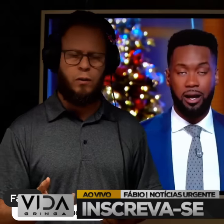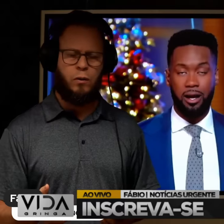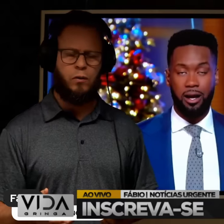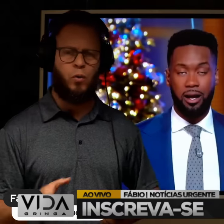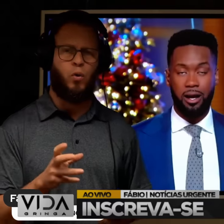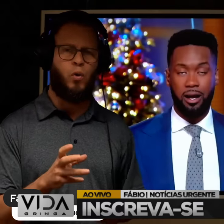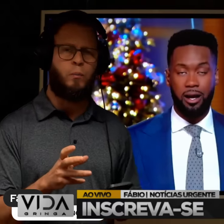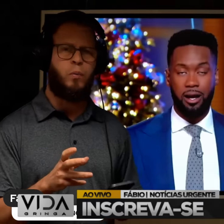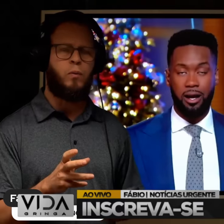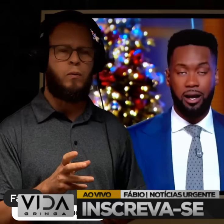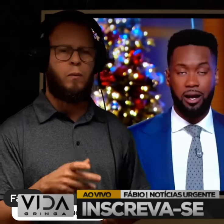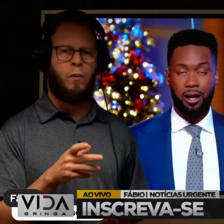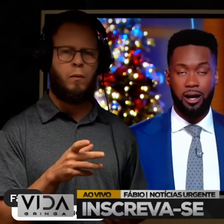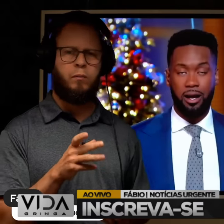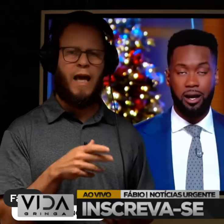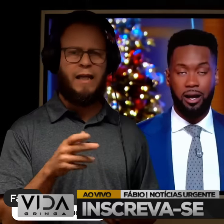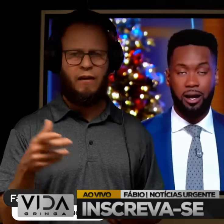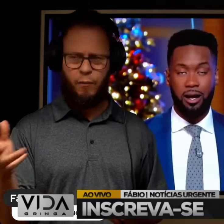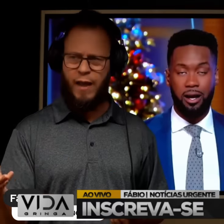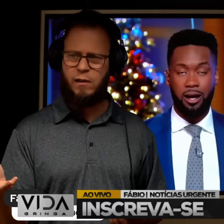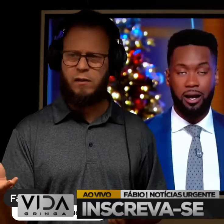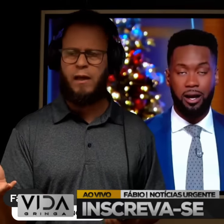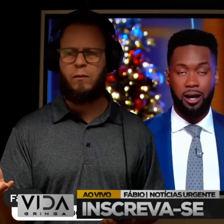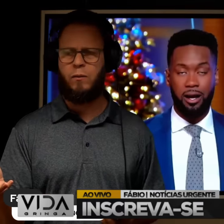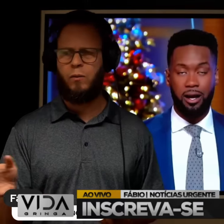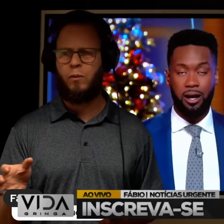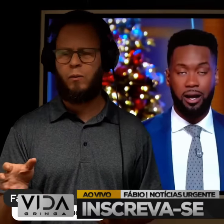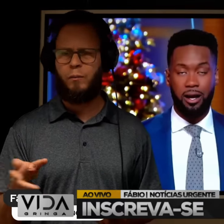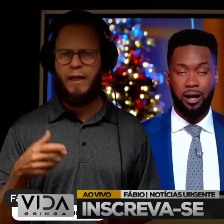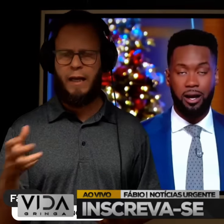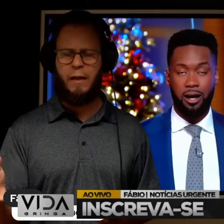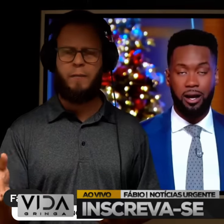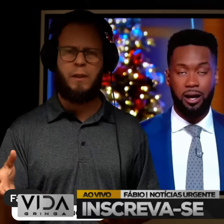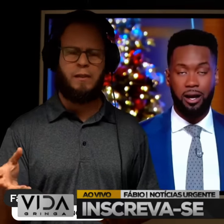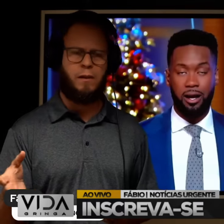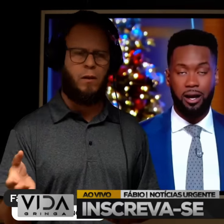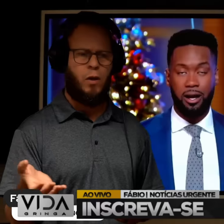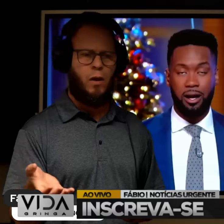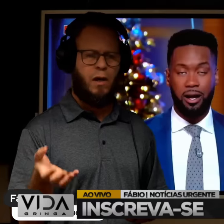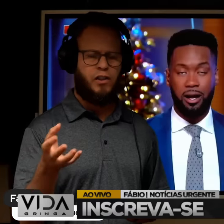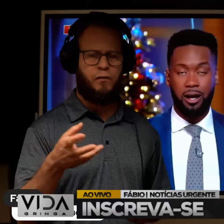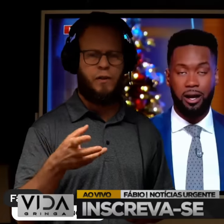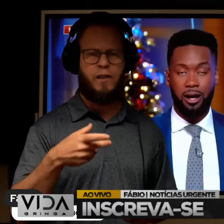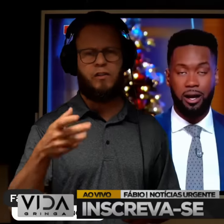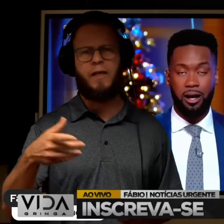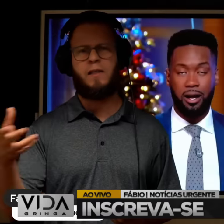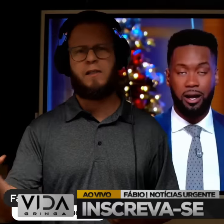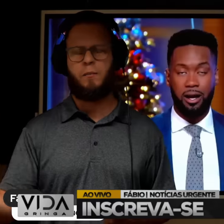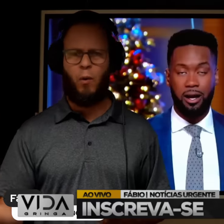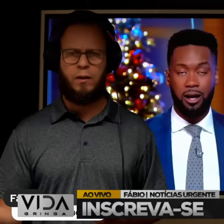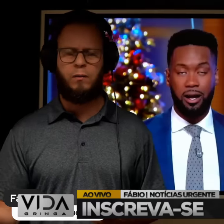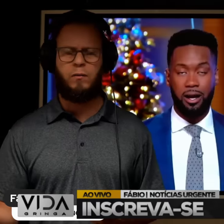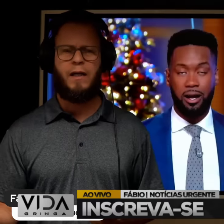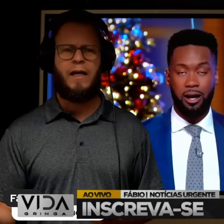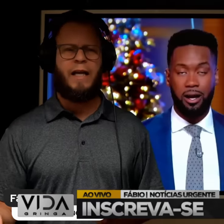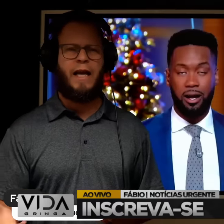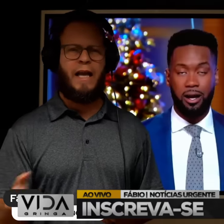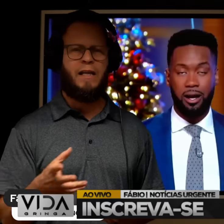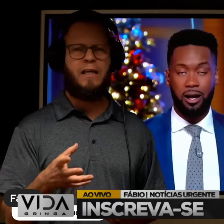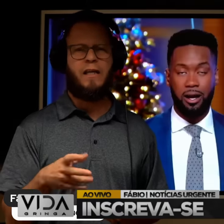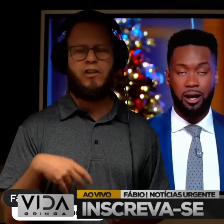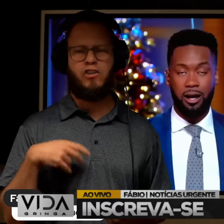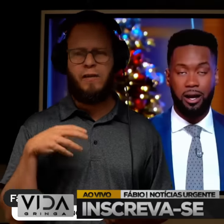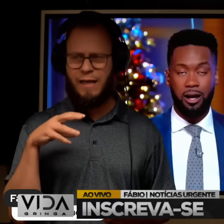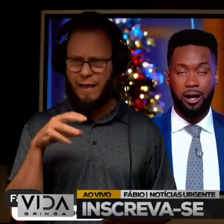co-fundador do grupo Black Lives Matter, né? O BLM, quer dizer, as vidas negras importam,